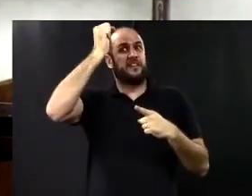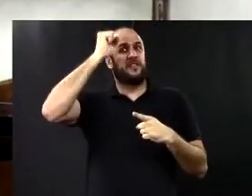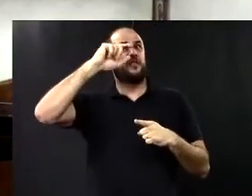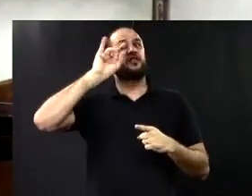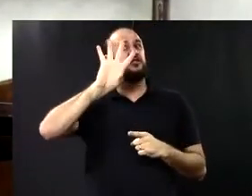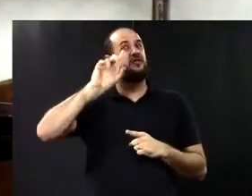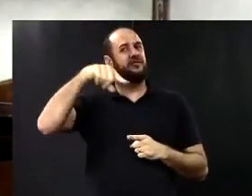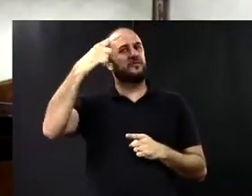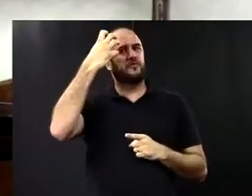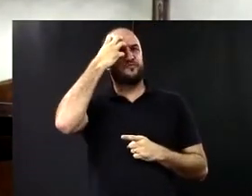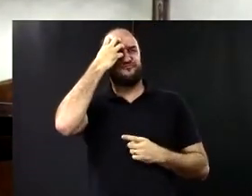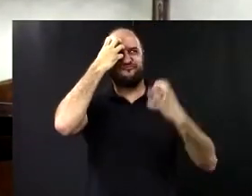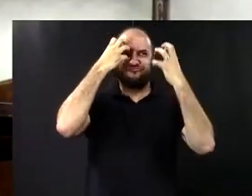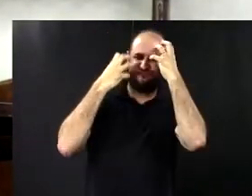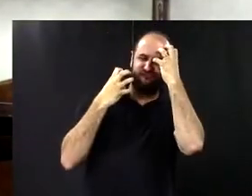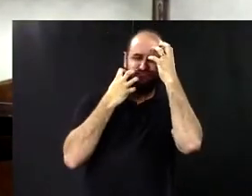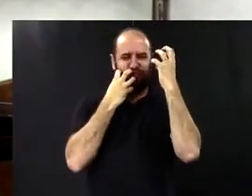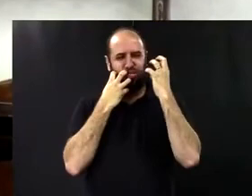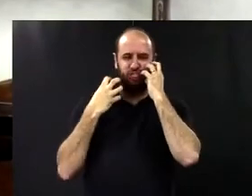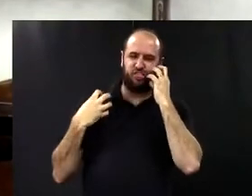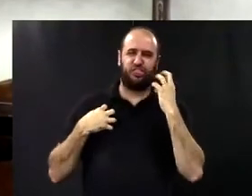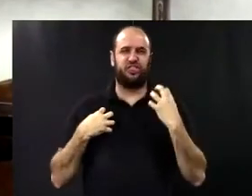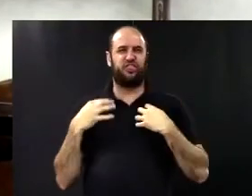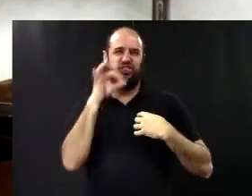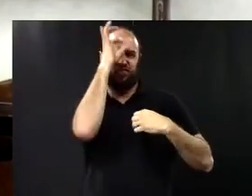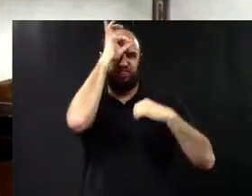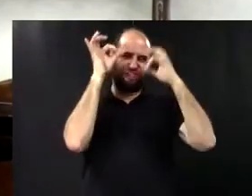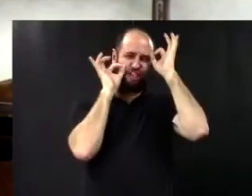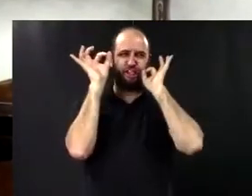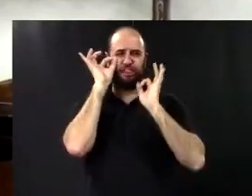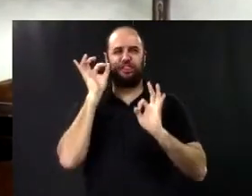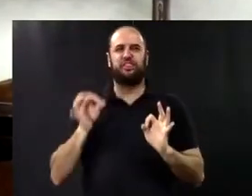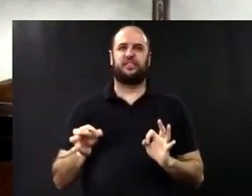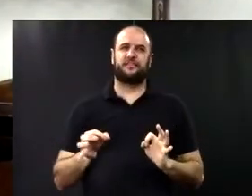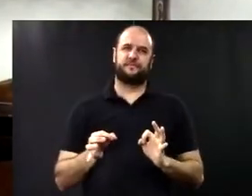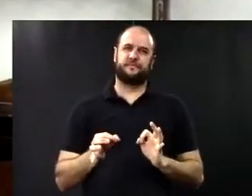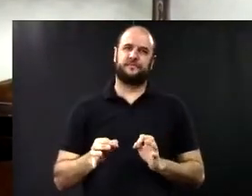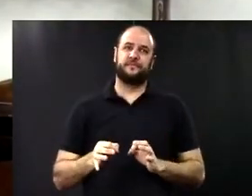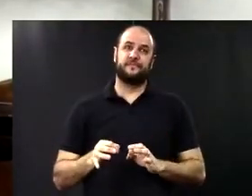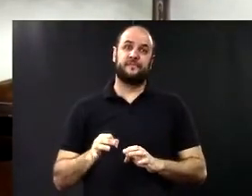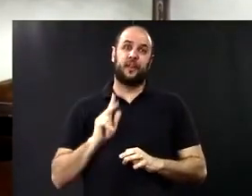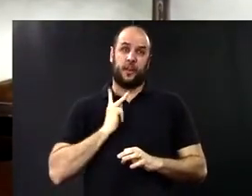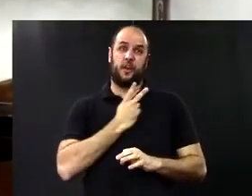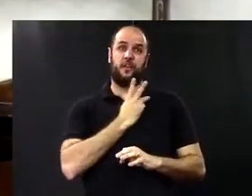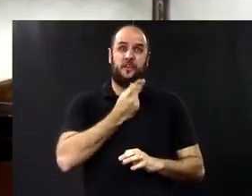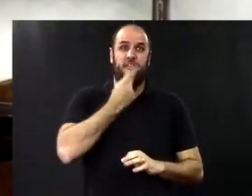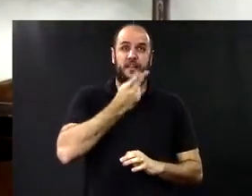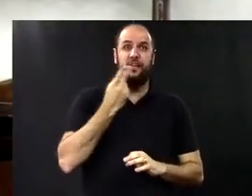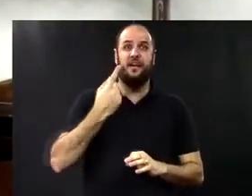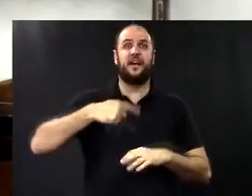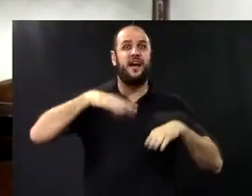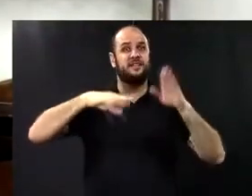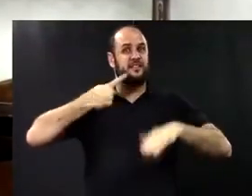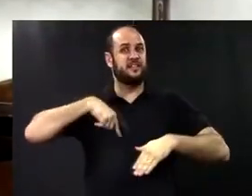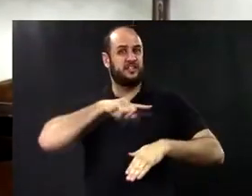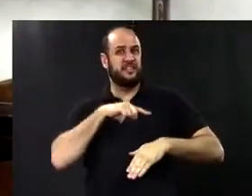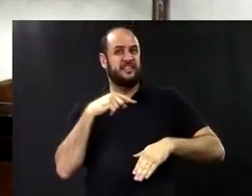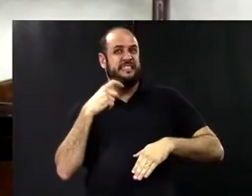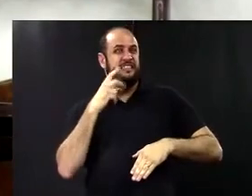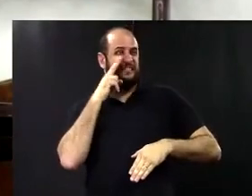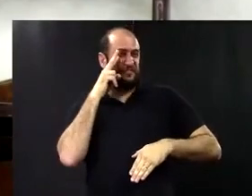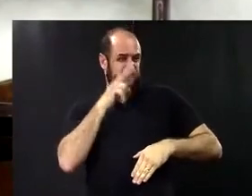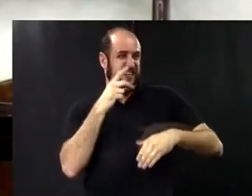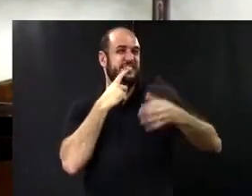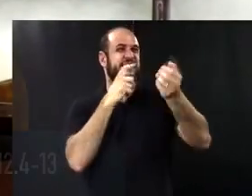nos mostrando que de fato essa luta, em diversos momentos nós vamos sentir o peso dela, nós vamos sentir o sangue